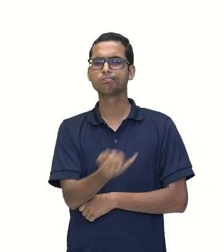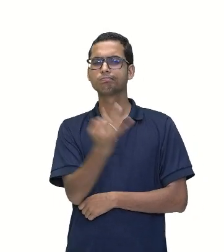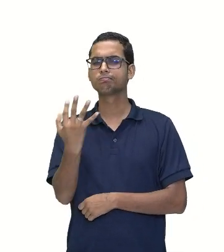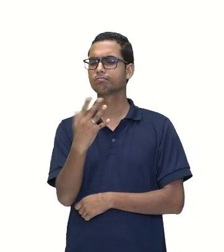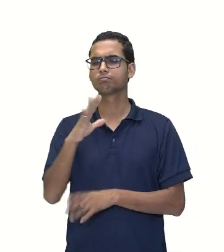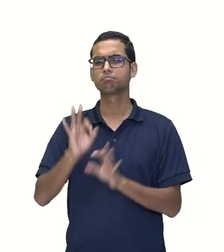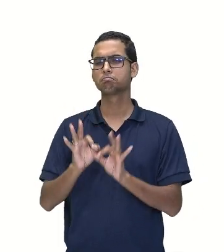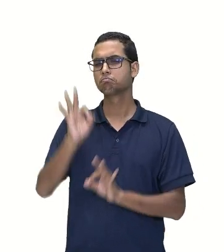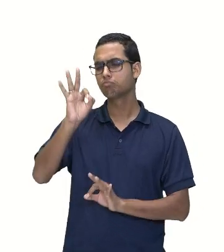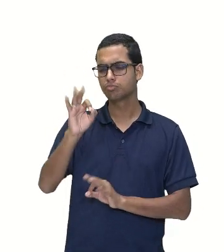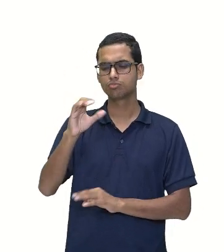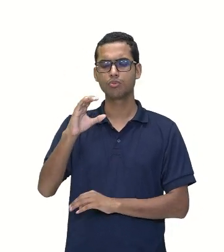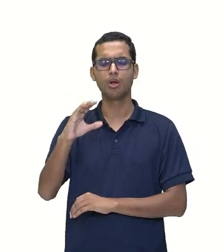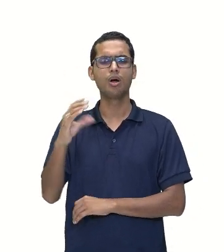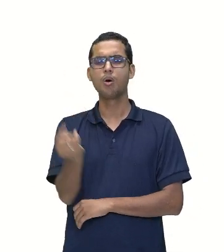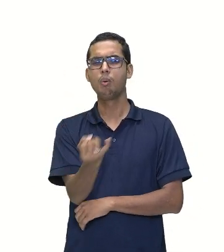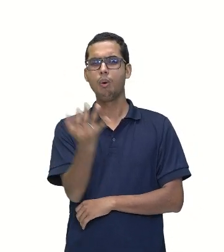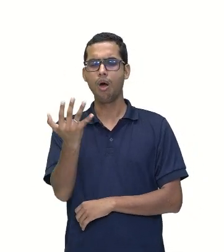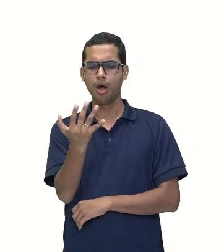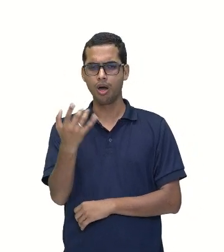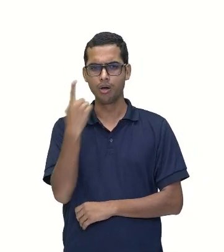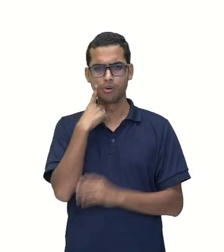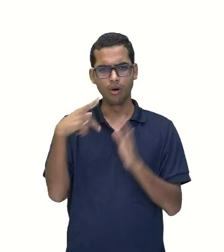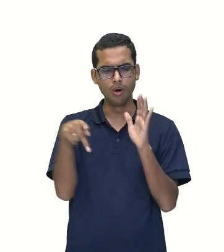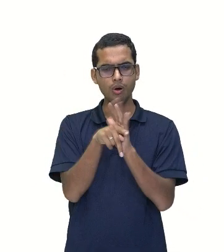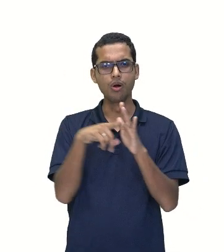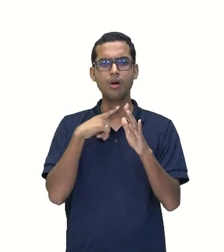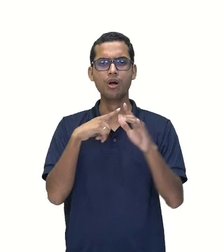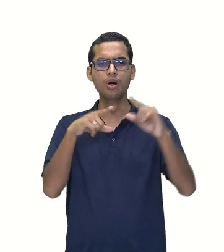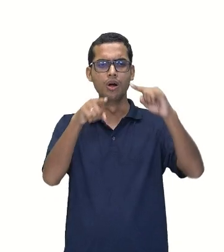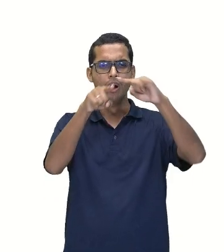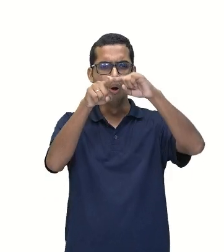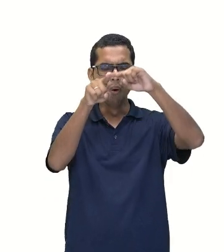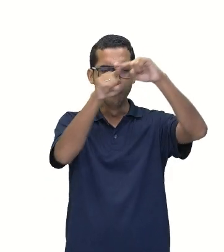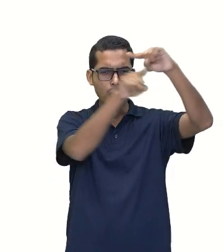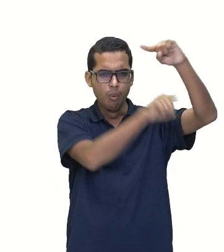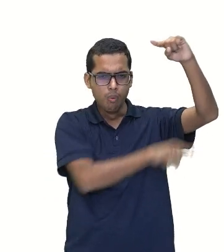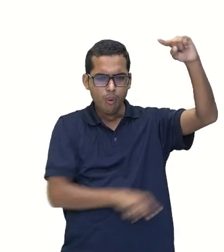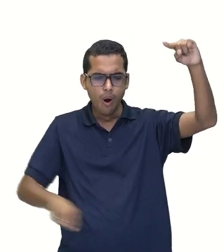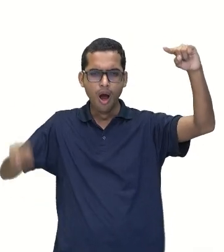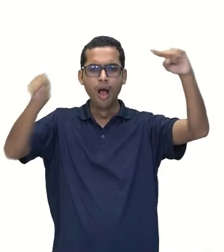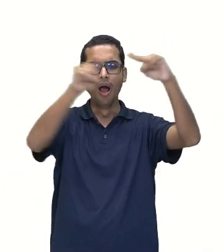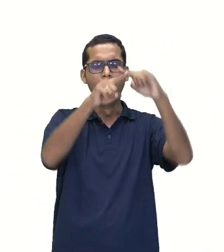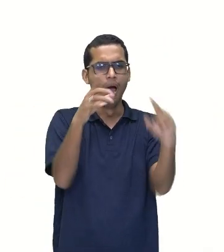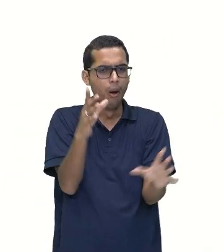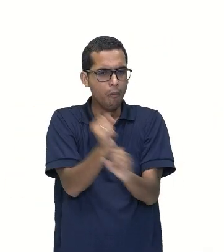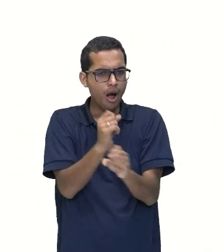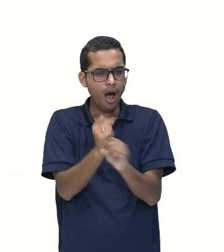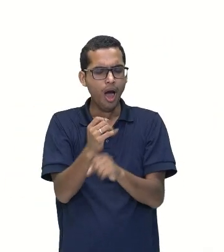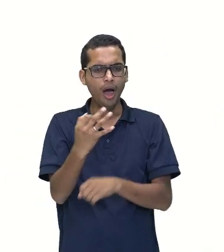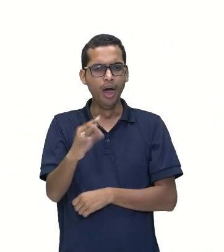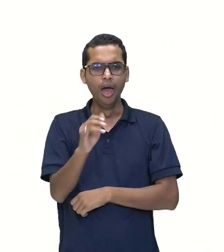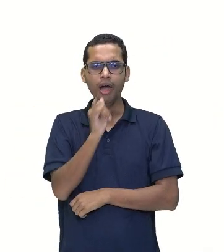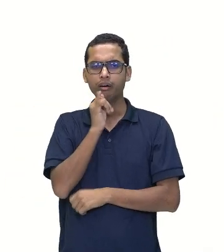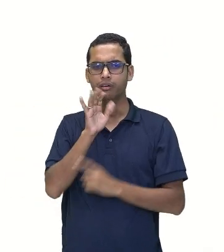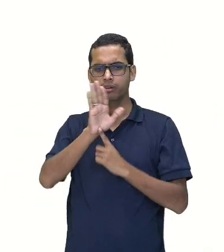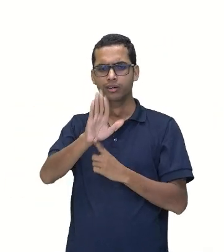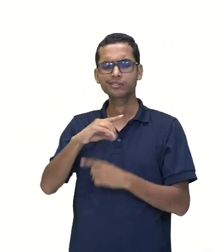comprimento que eu vou obter é o comprimento da circunferência toda, tá? Ó, que